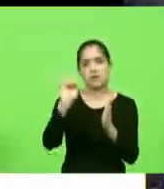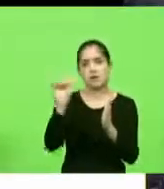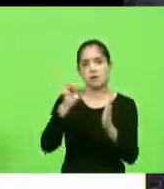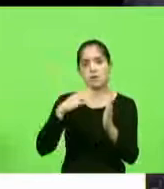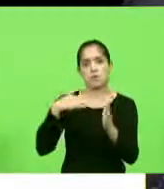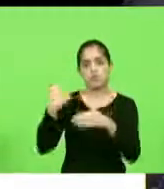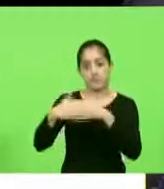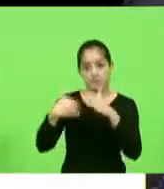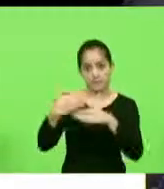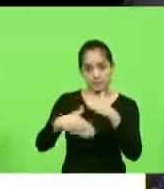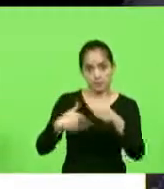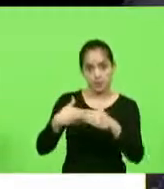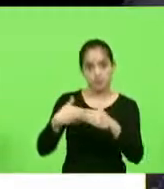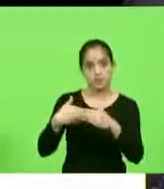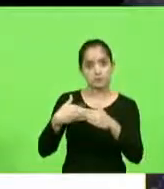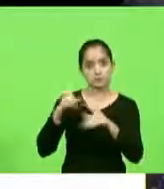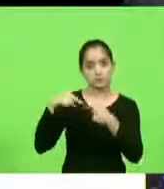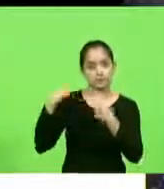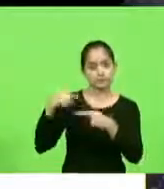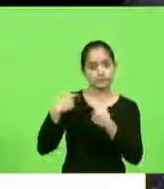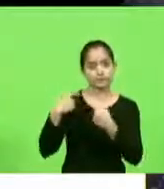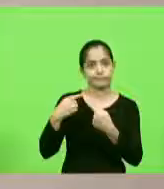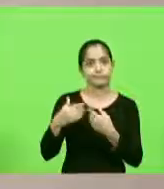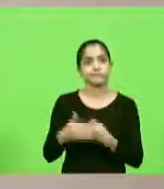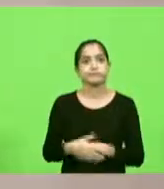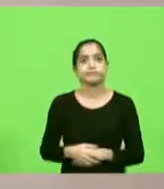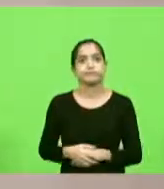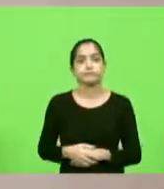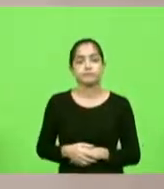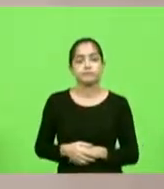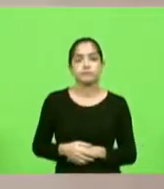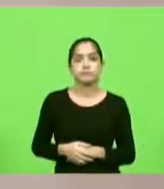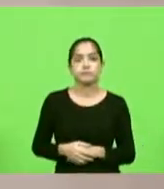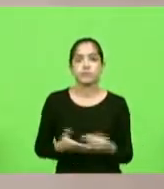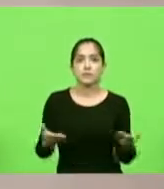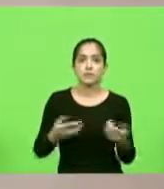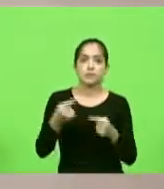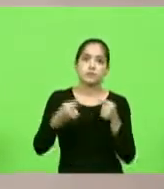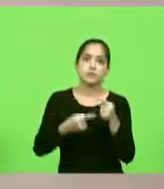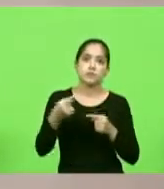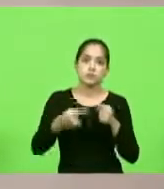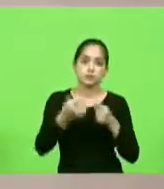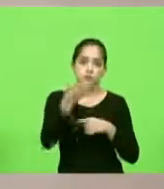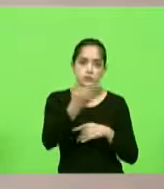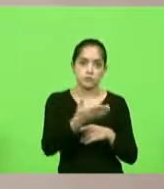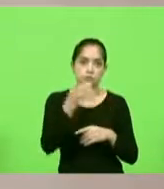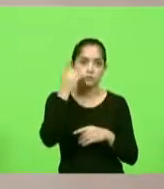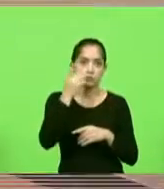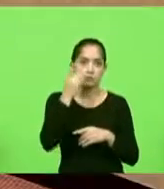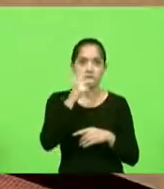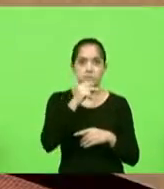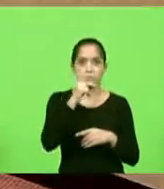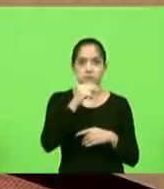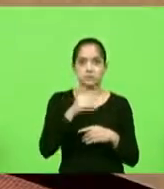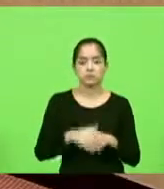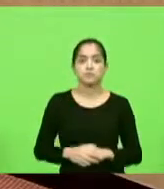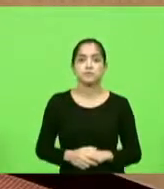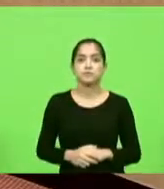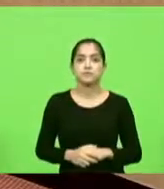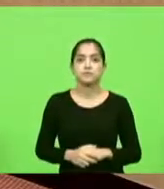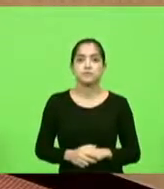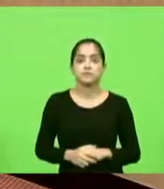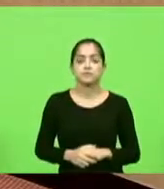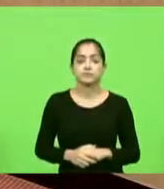depois me apontar o dedo. Muito obrigado. Para discutir a matéria, com a palavra o deputado Kennedy Nunes, na sequência, deputado Jessé